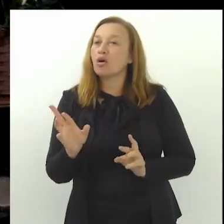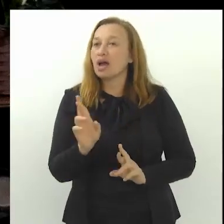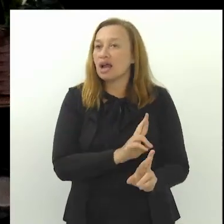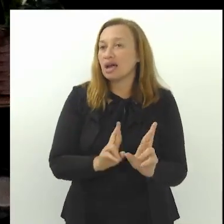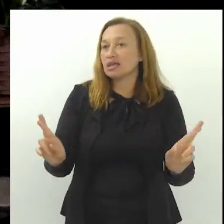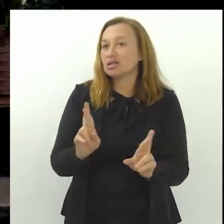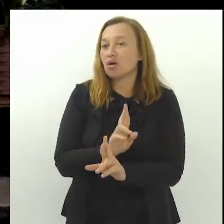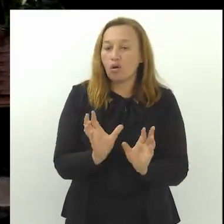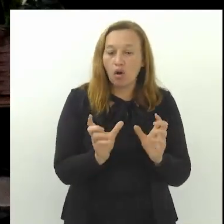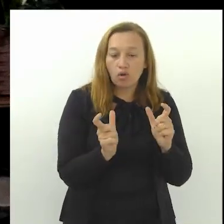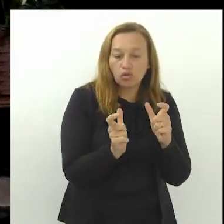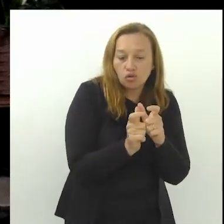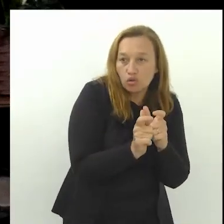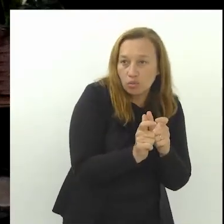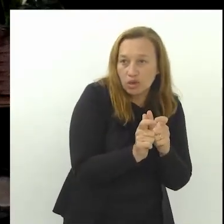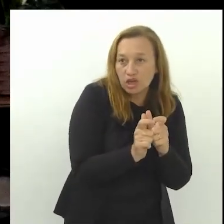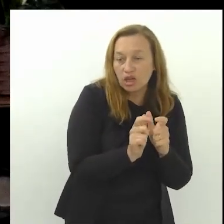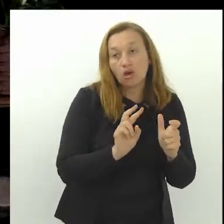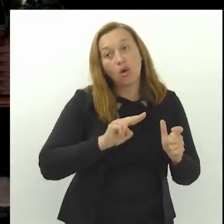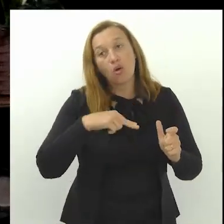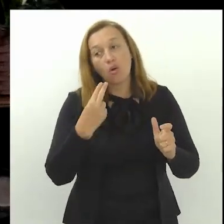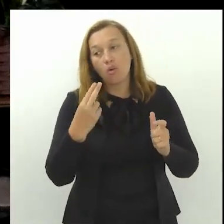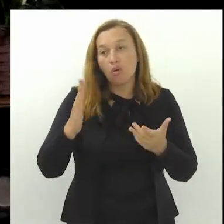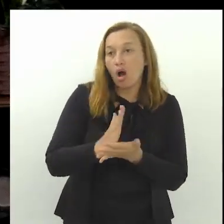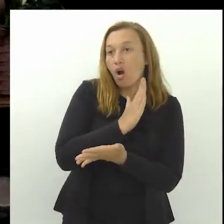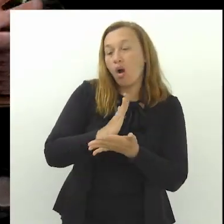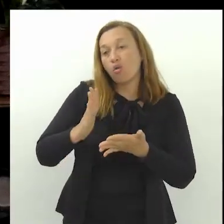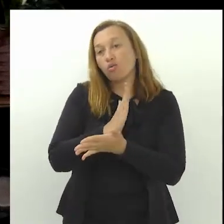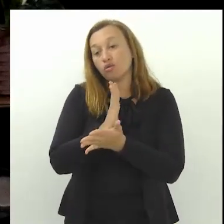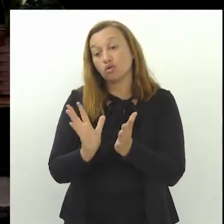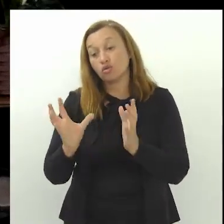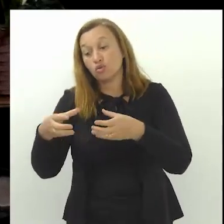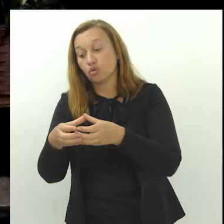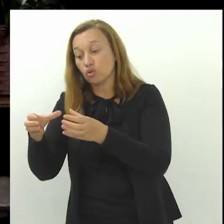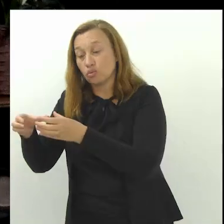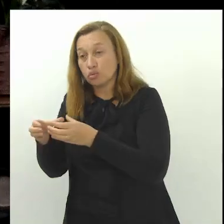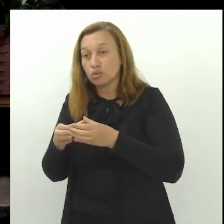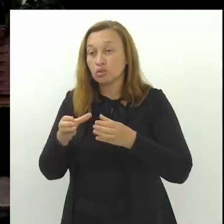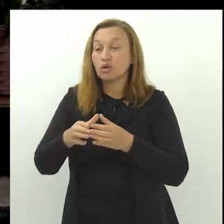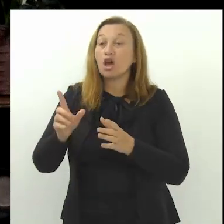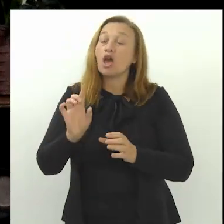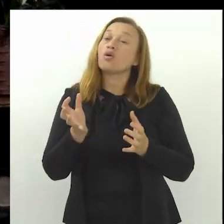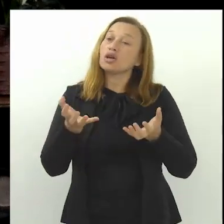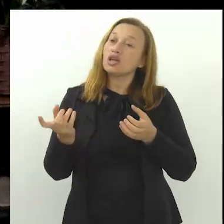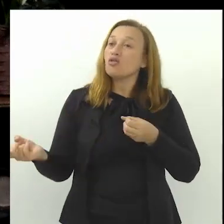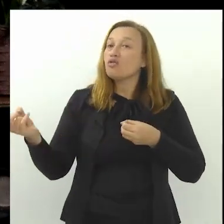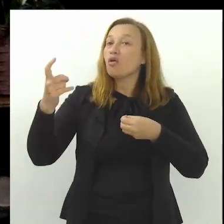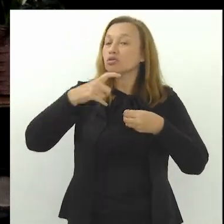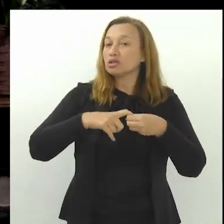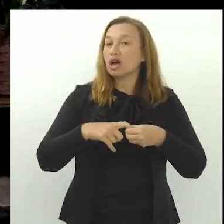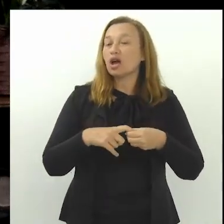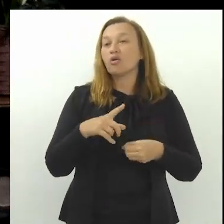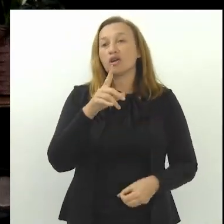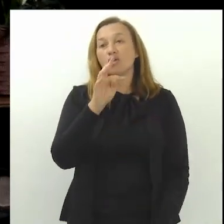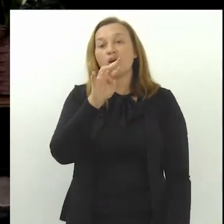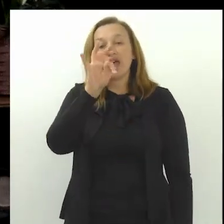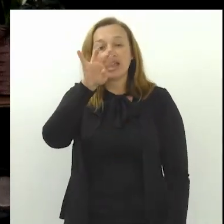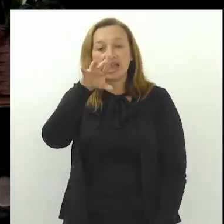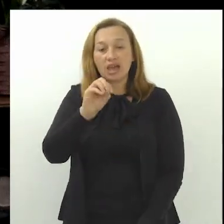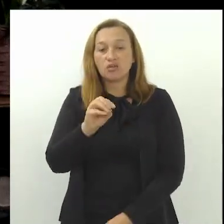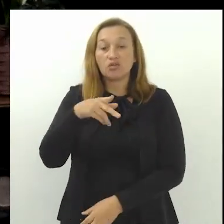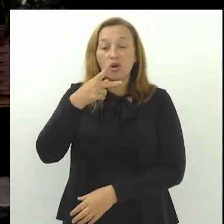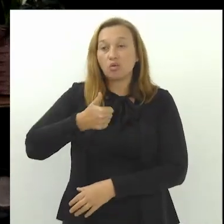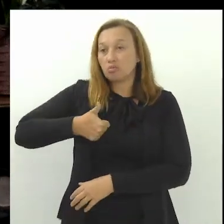relação aos grupos minoritários ou mesmo a determinados segmentos. E aí, eu queria voltar naquilo que o Renato deixou